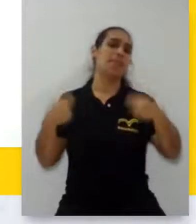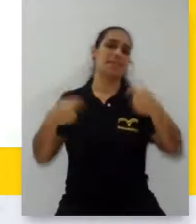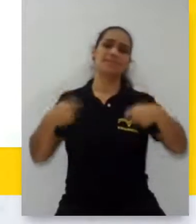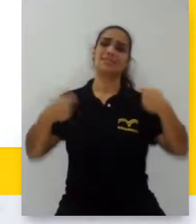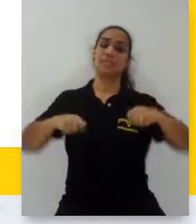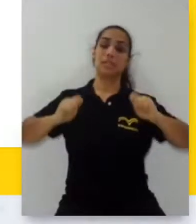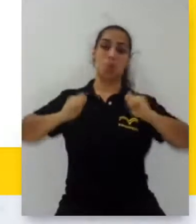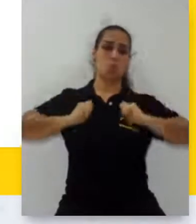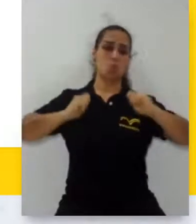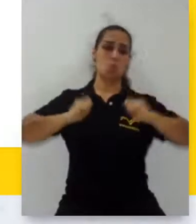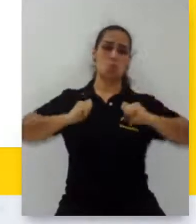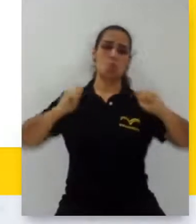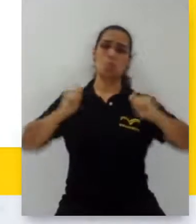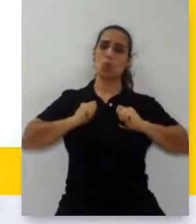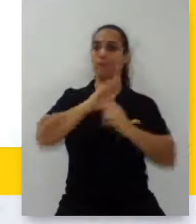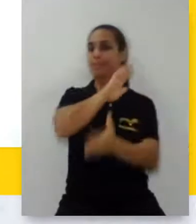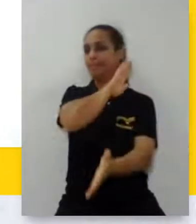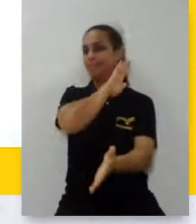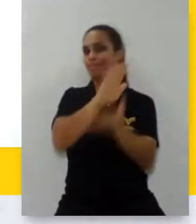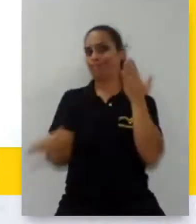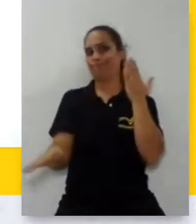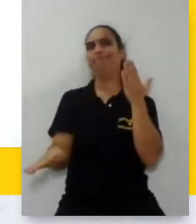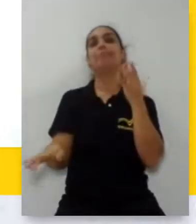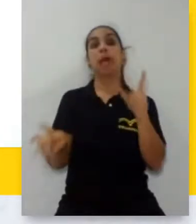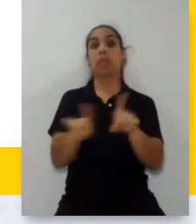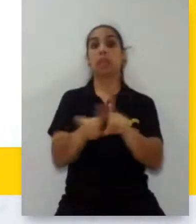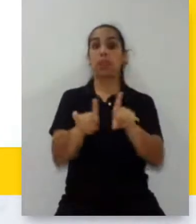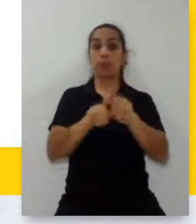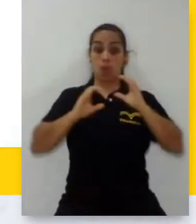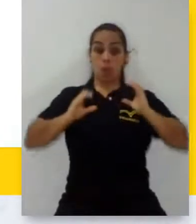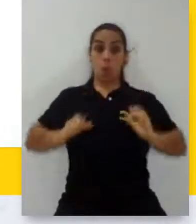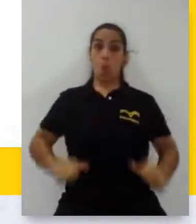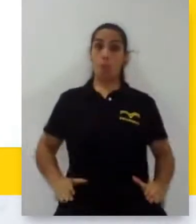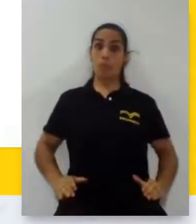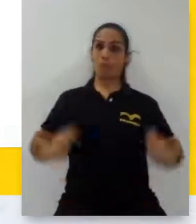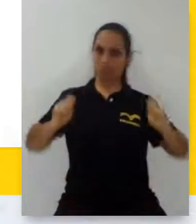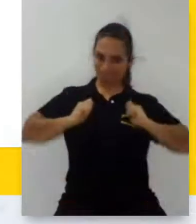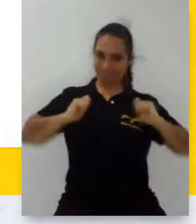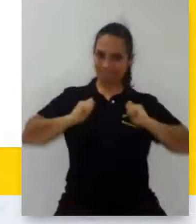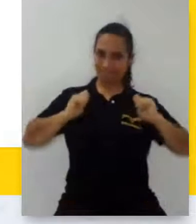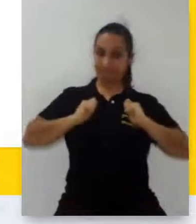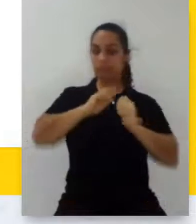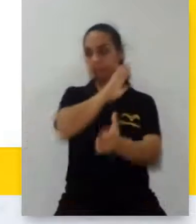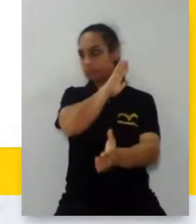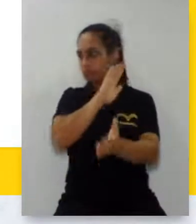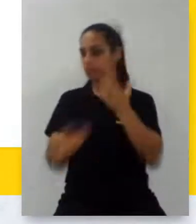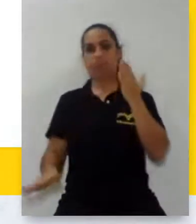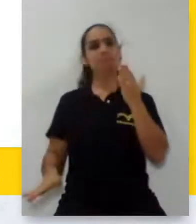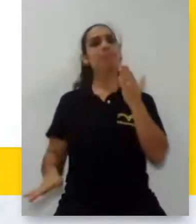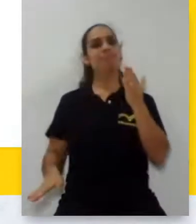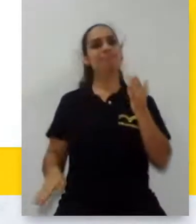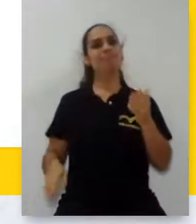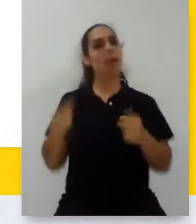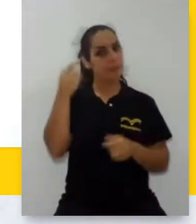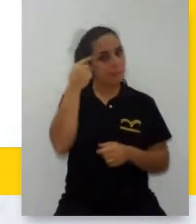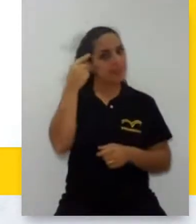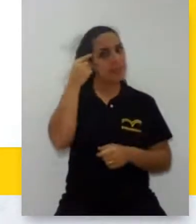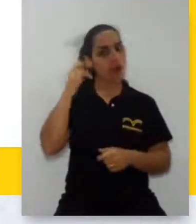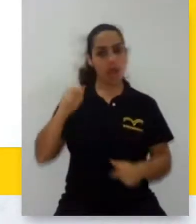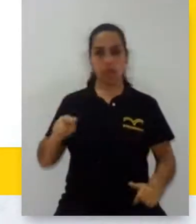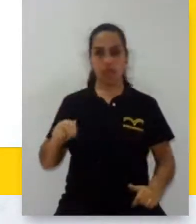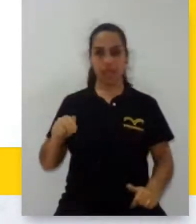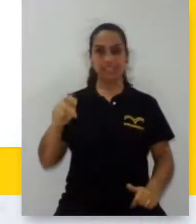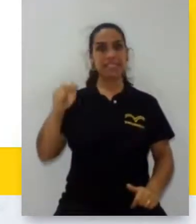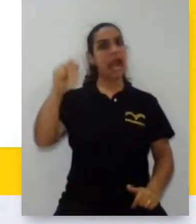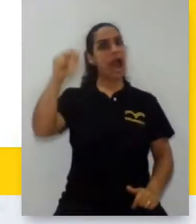comportamento sedentário, coloque comportamentos bons na sua vida, né? Estilo de vida, né? Então, opte pela escada. Eu moro no 10º andar, já morei